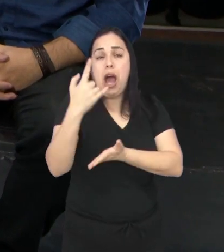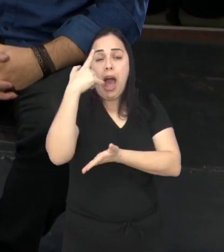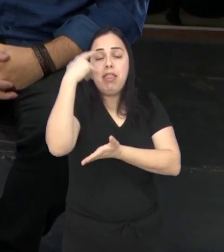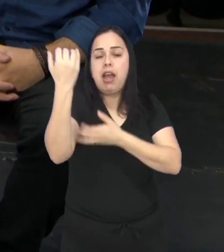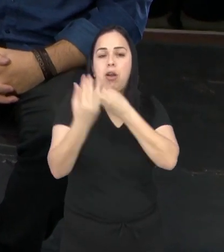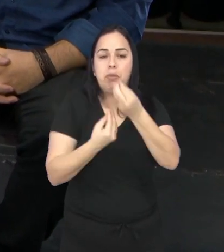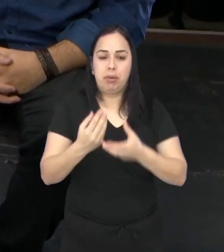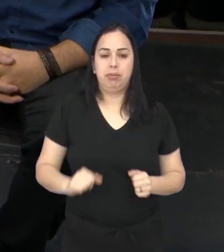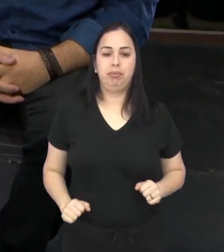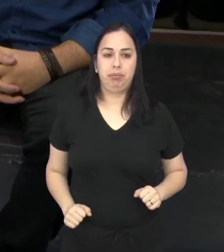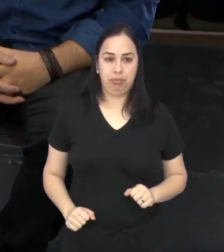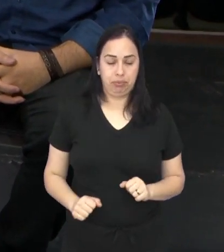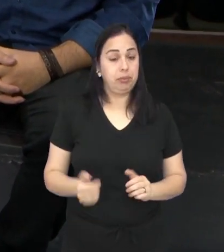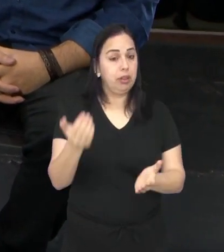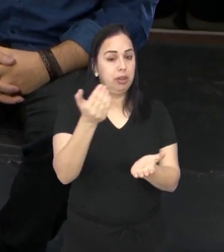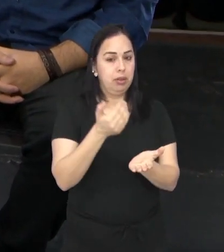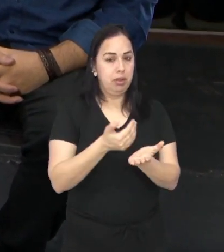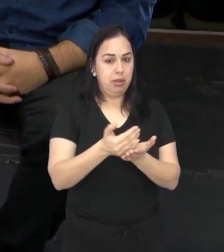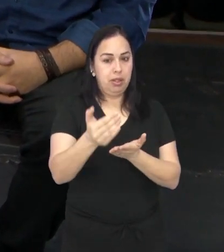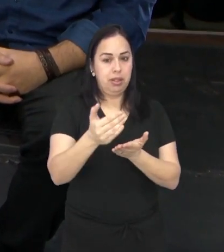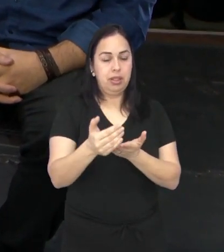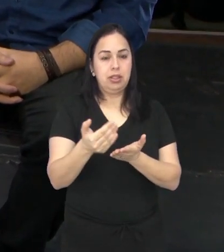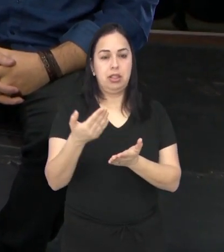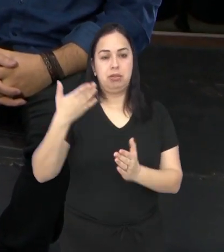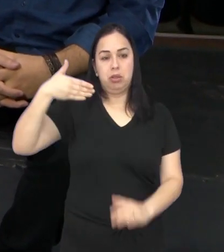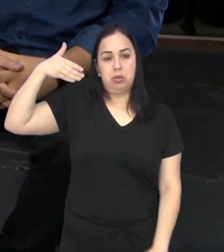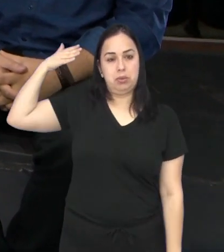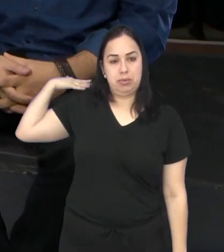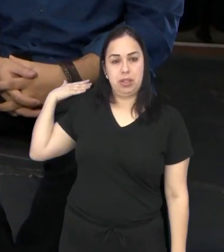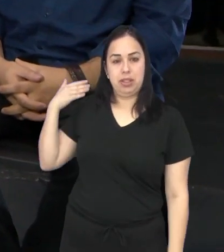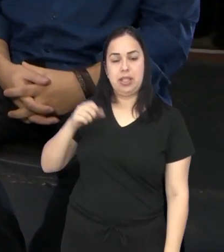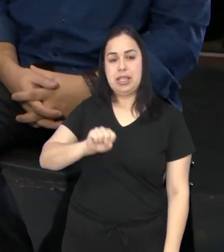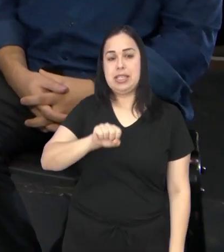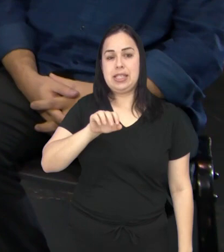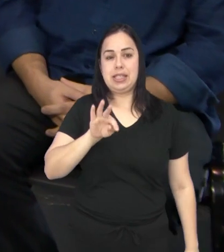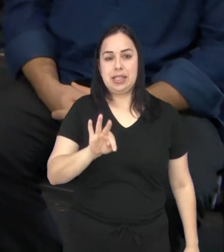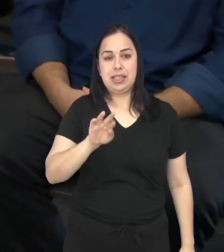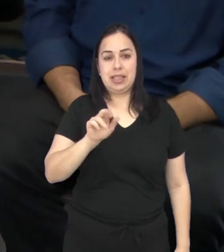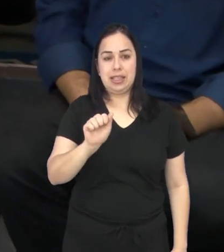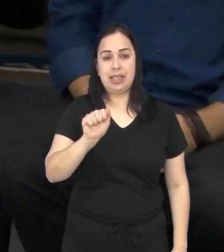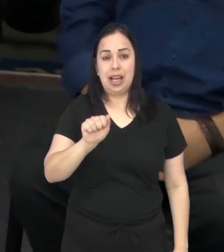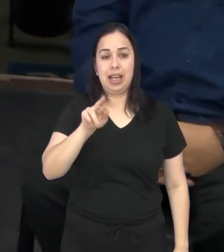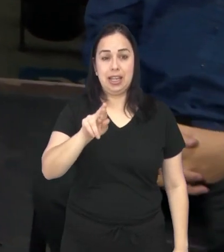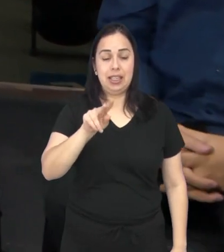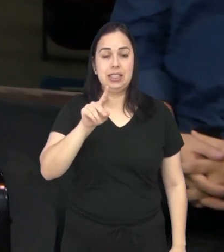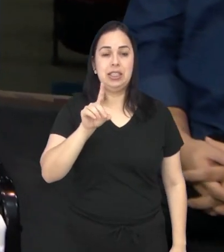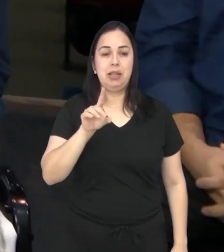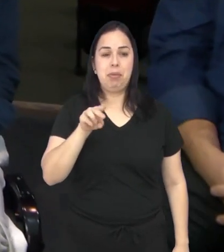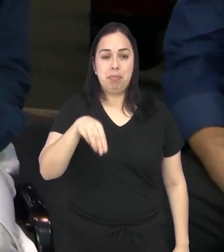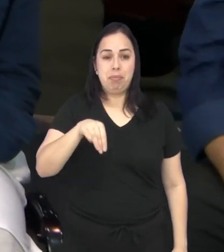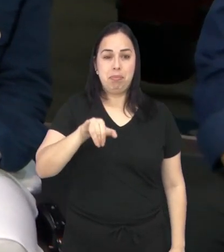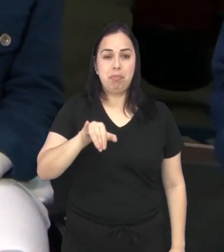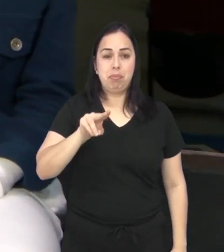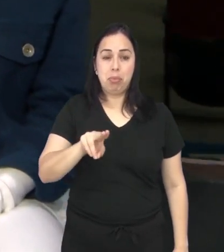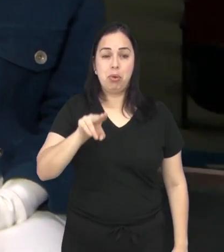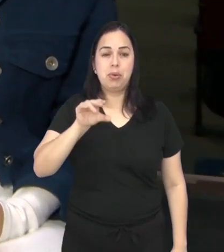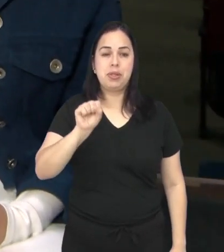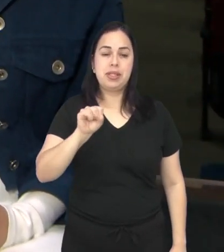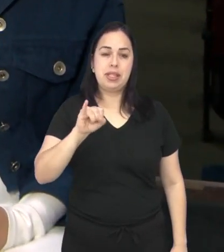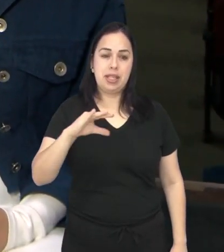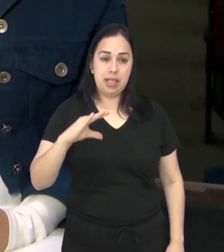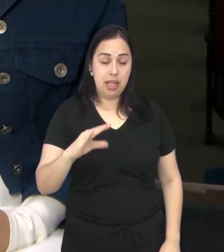ideia? O Start Music surgiu há uns anos atrás, como eu e o Daniel, a gente somos músicos, né? Então a gente viu